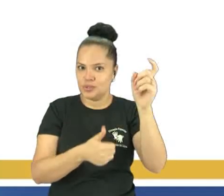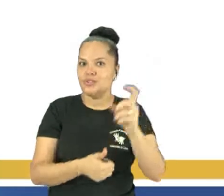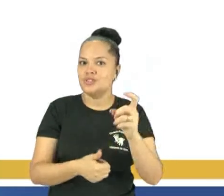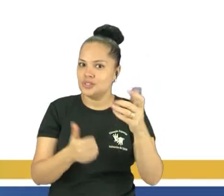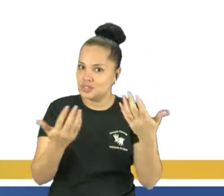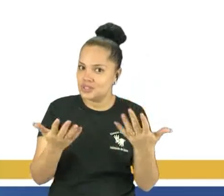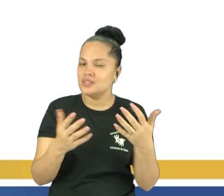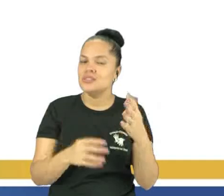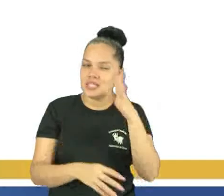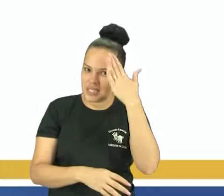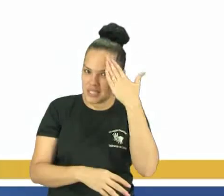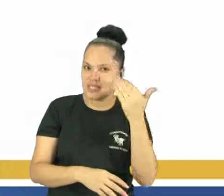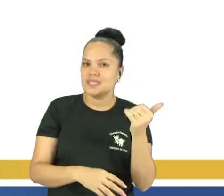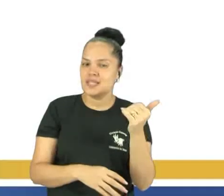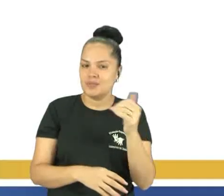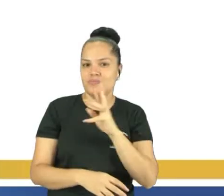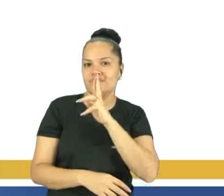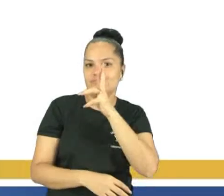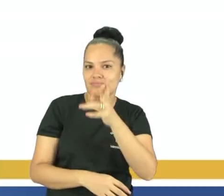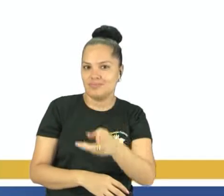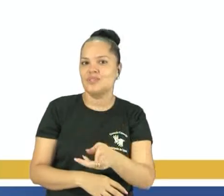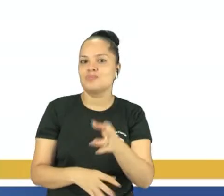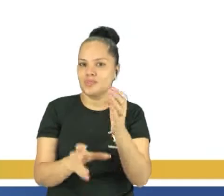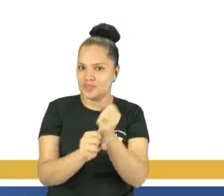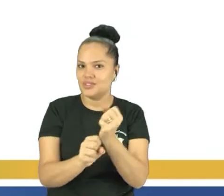valor, né, desses ângulos aí que